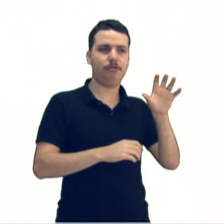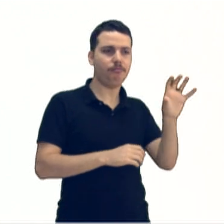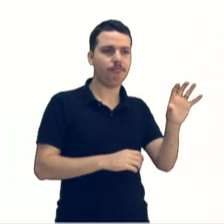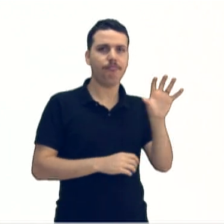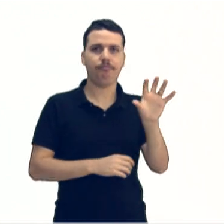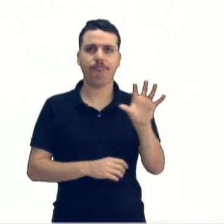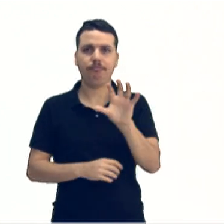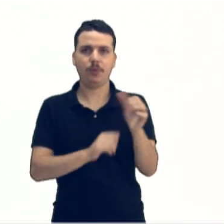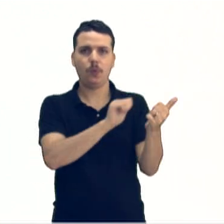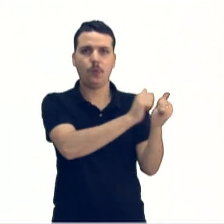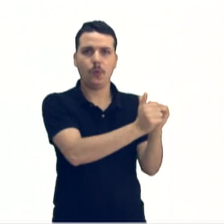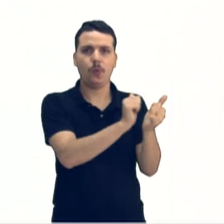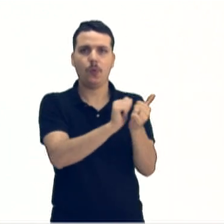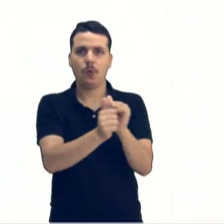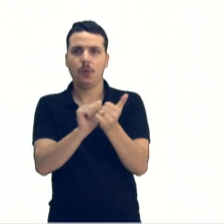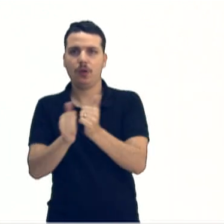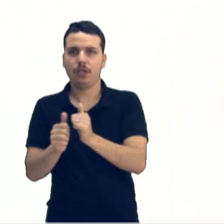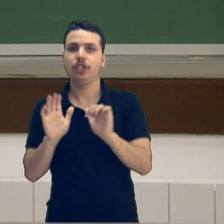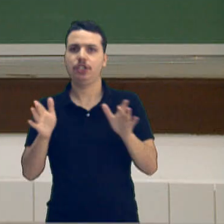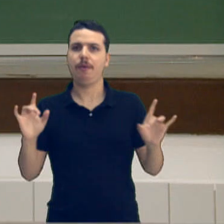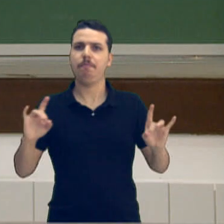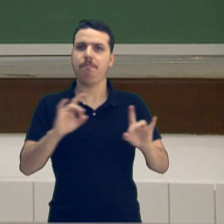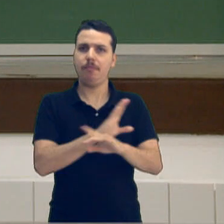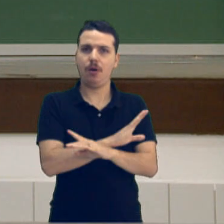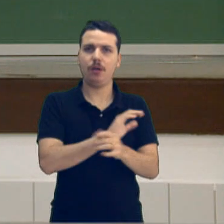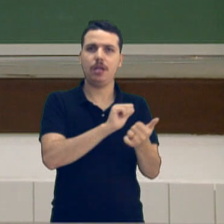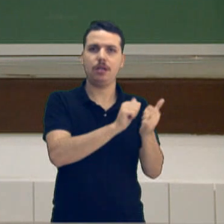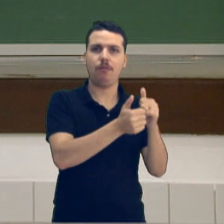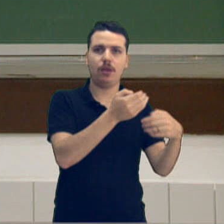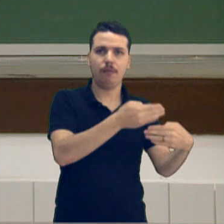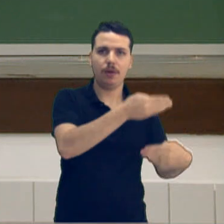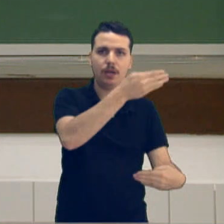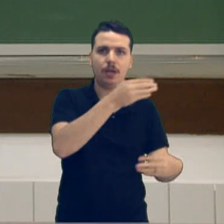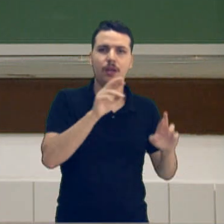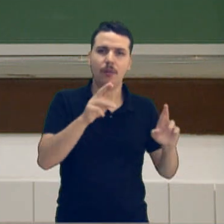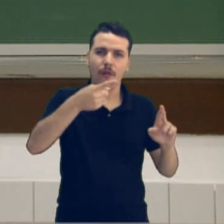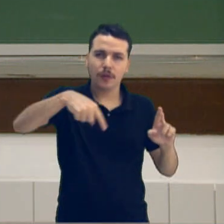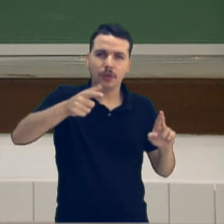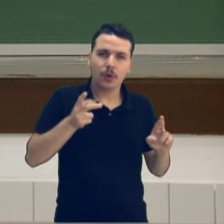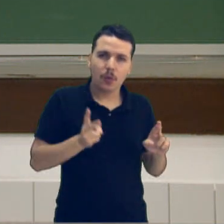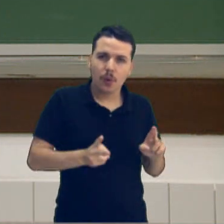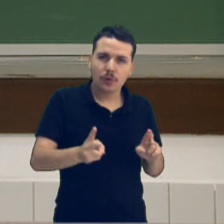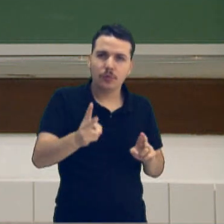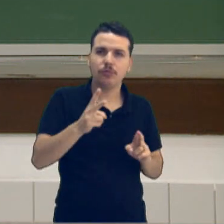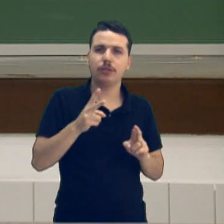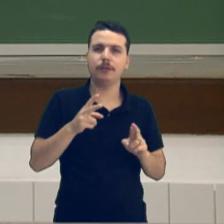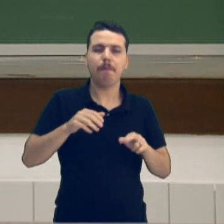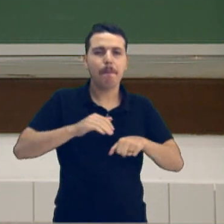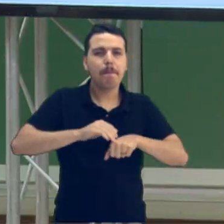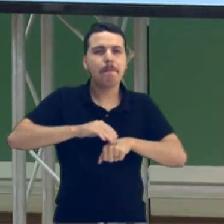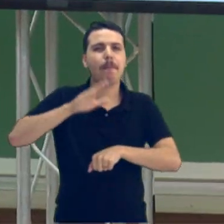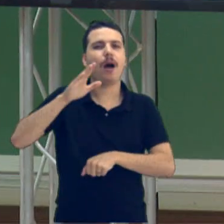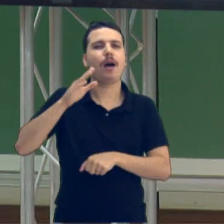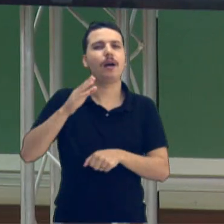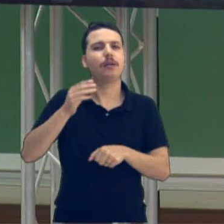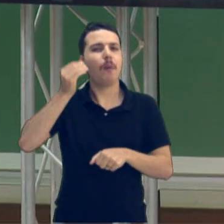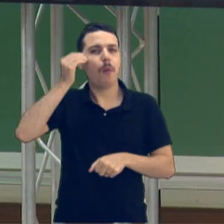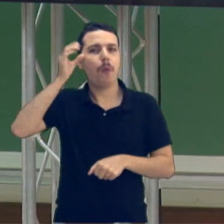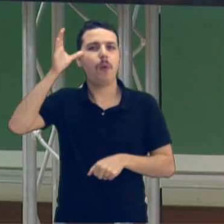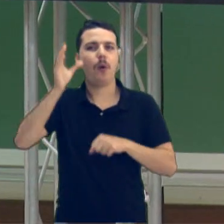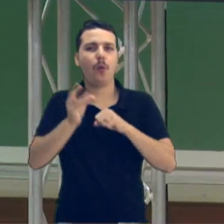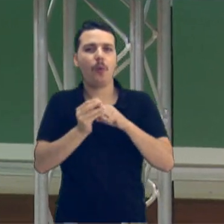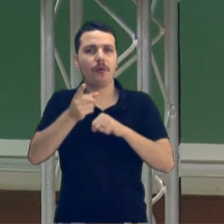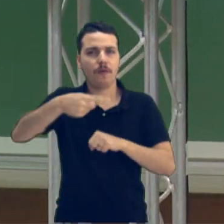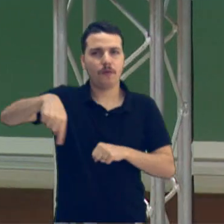tá? Esses esportes de parede, espero que vocês continuem caprichando sempre mais, ampliando o conhecimento de